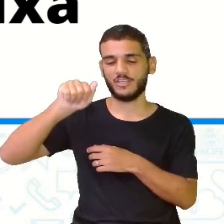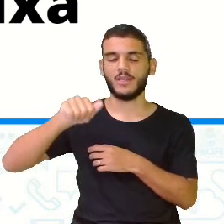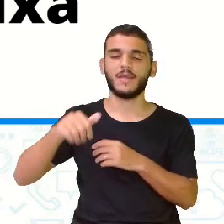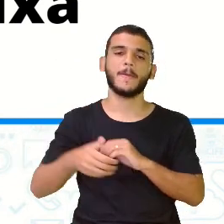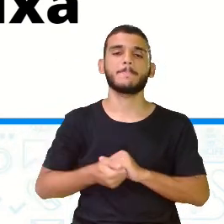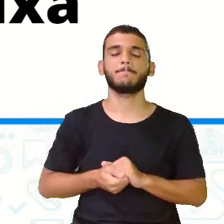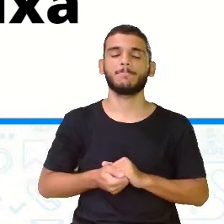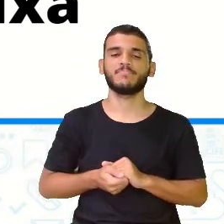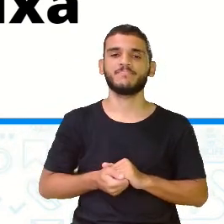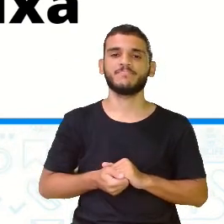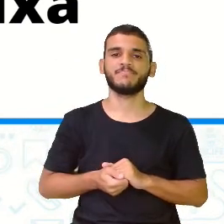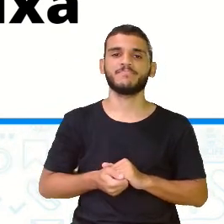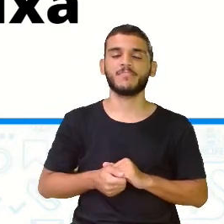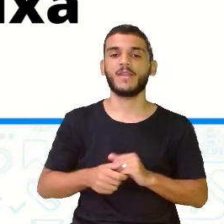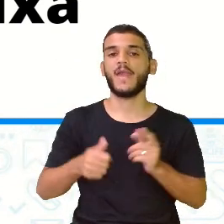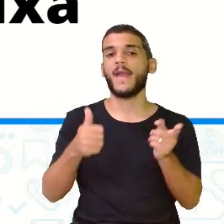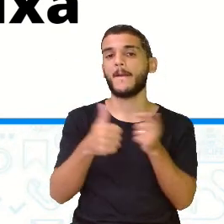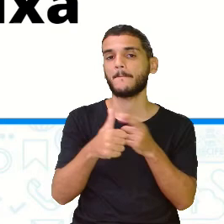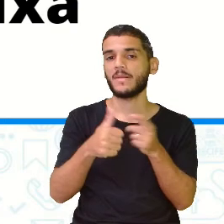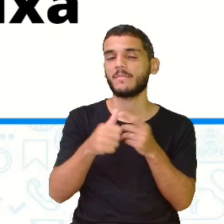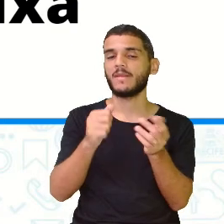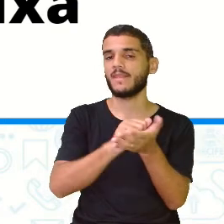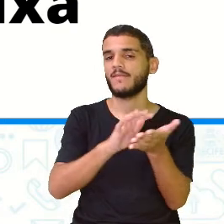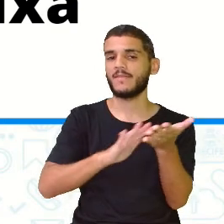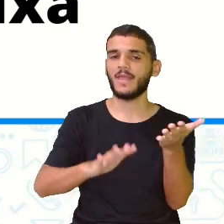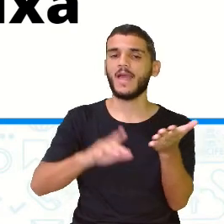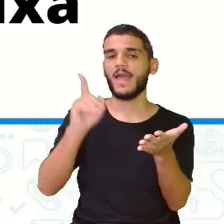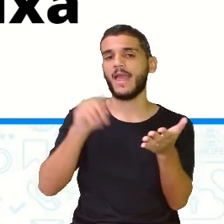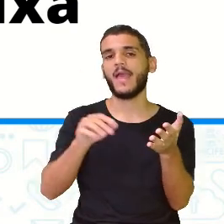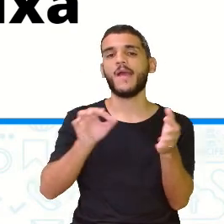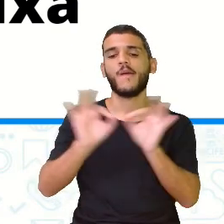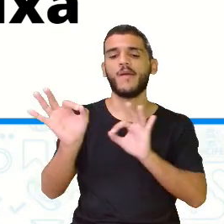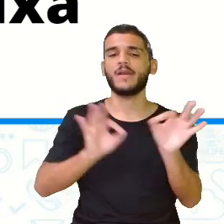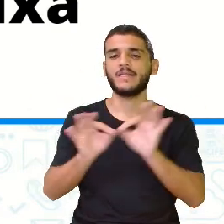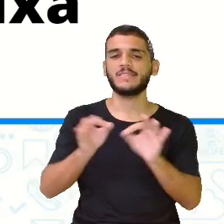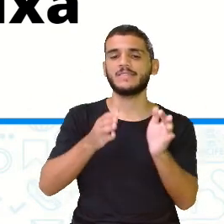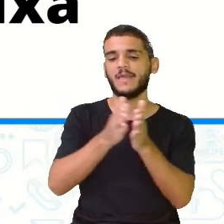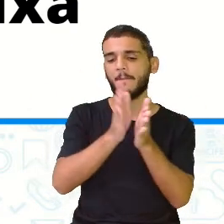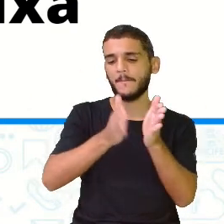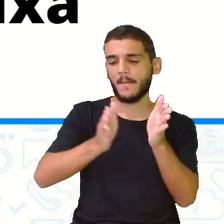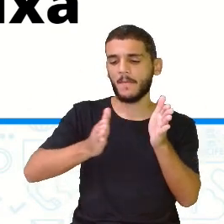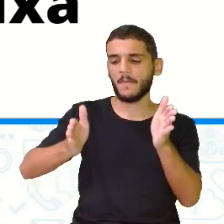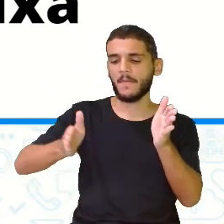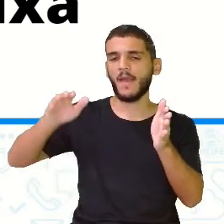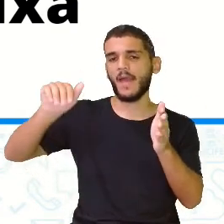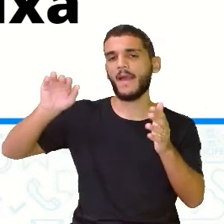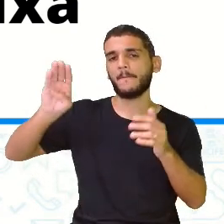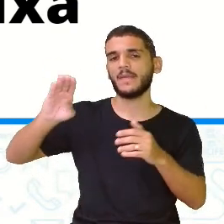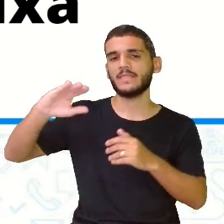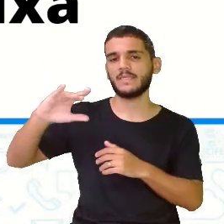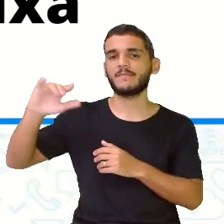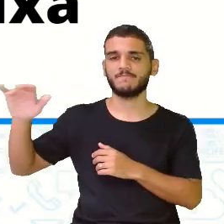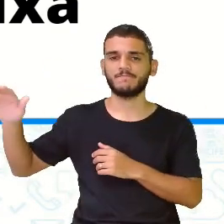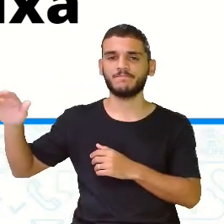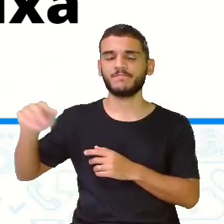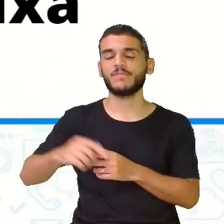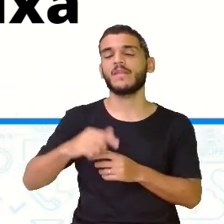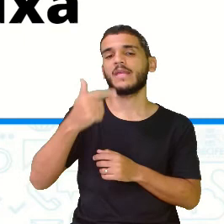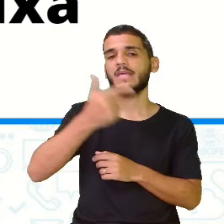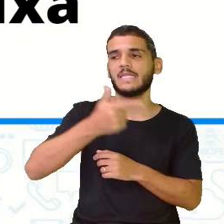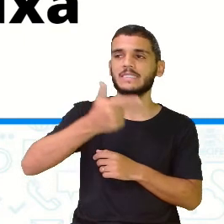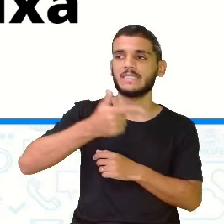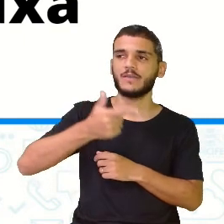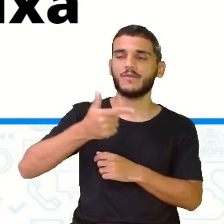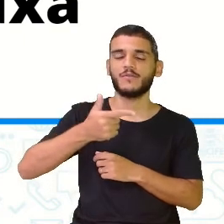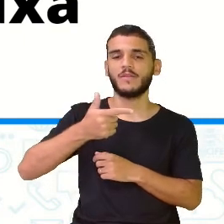e lagartixa. Então, a primeira atividade é colocá-las em ordem alfabética. E a segunda, que está ali com o número 1, mas na verdade é 2,